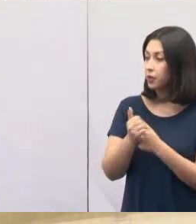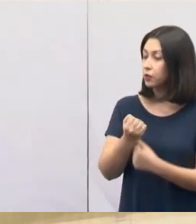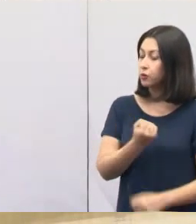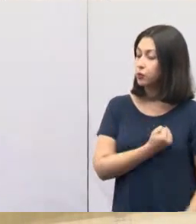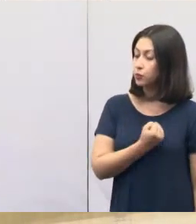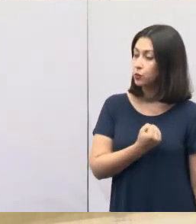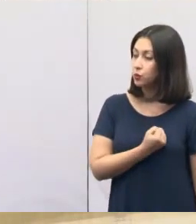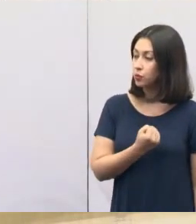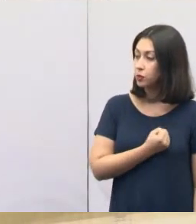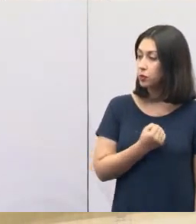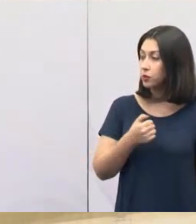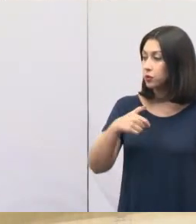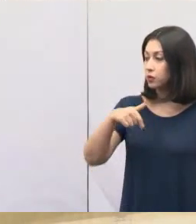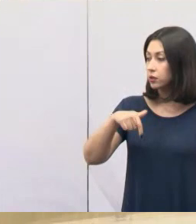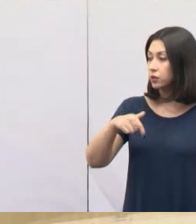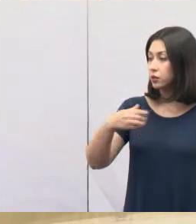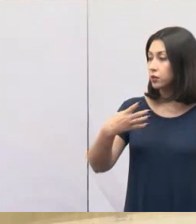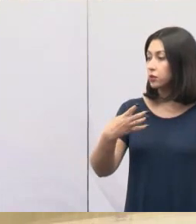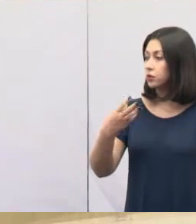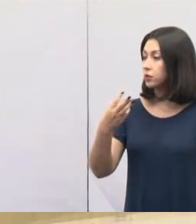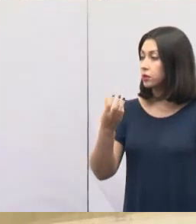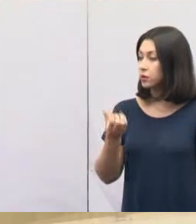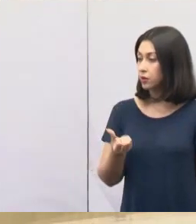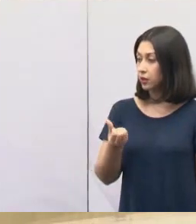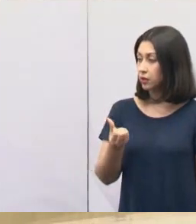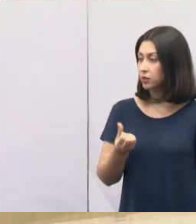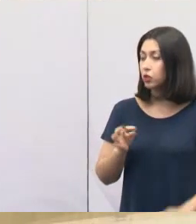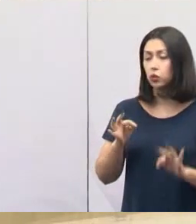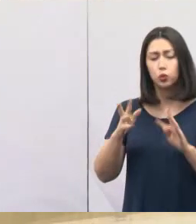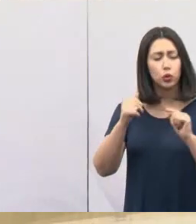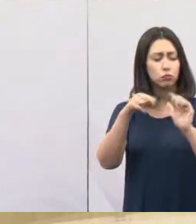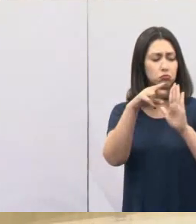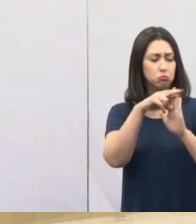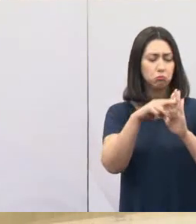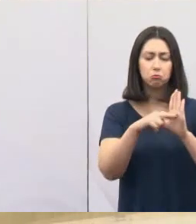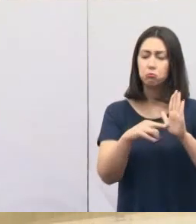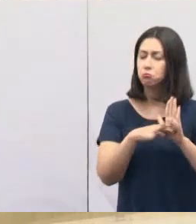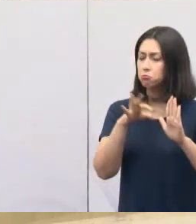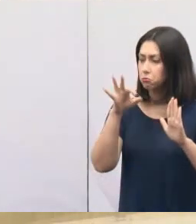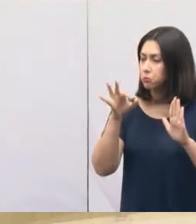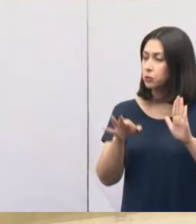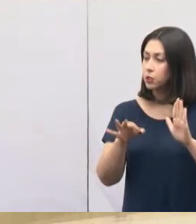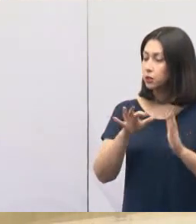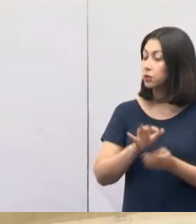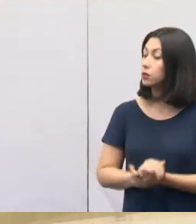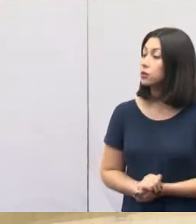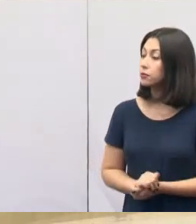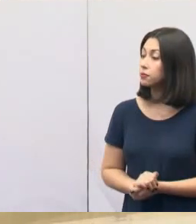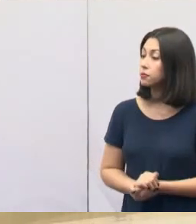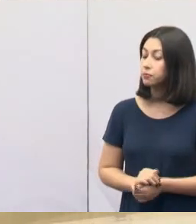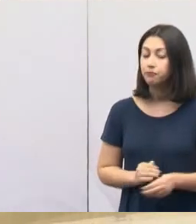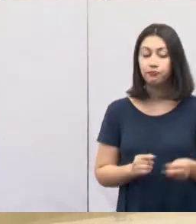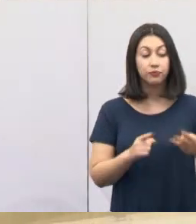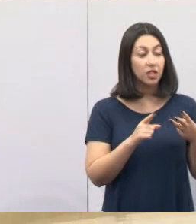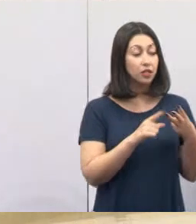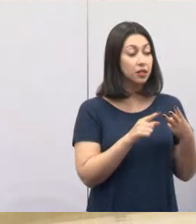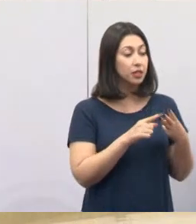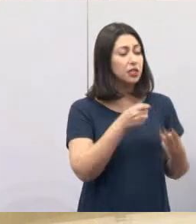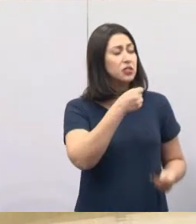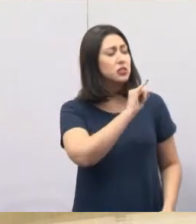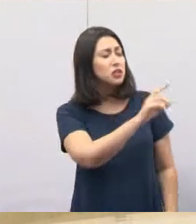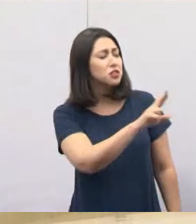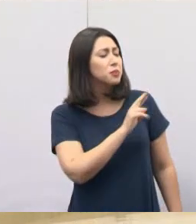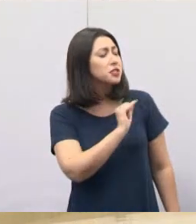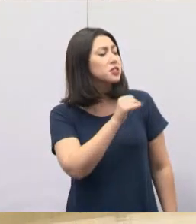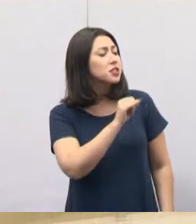numeral 746, atendendo os critérios da legislação supracitada. 3. Em caso